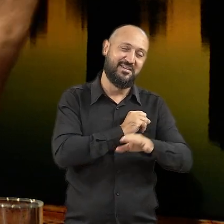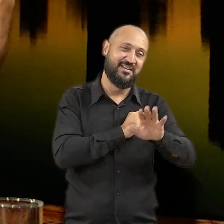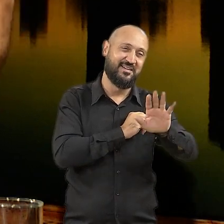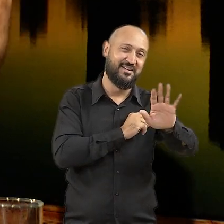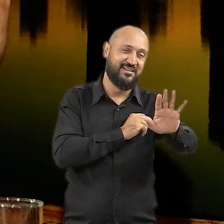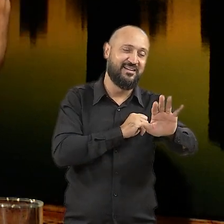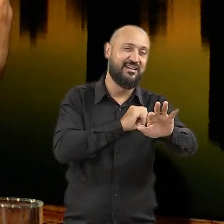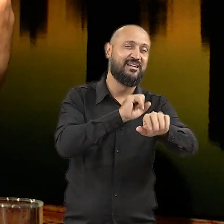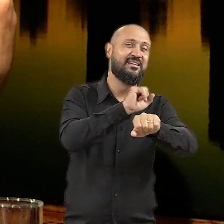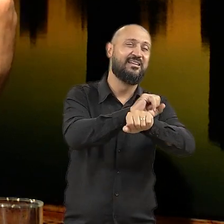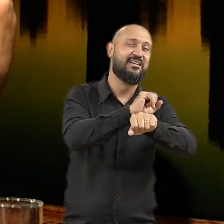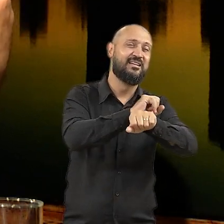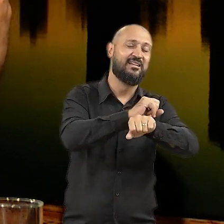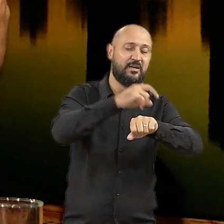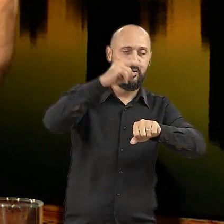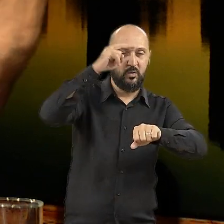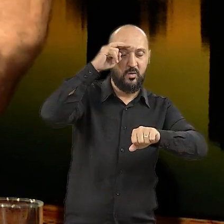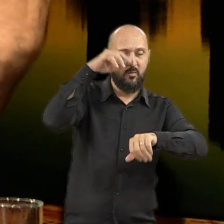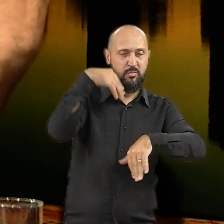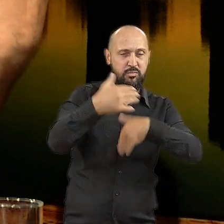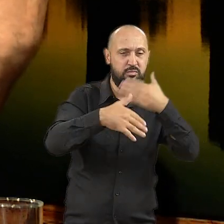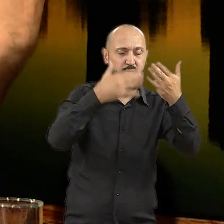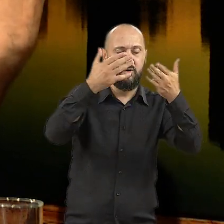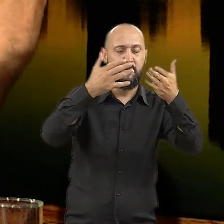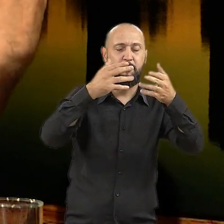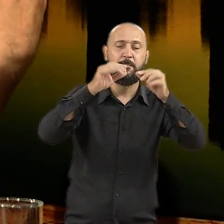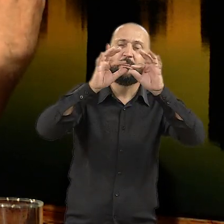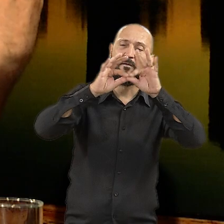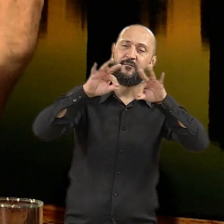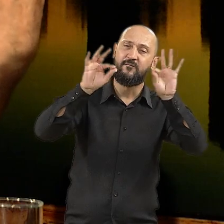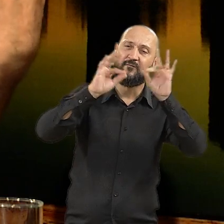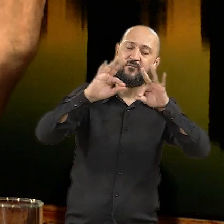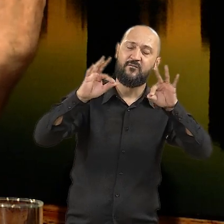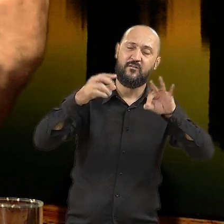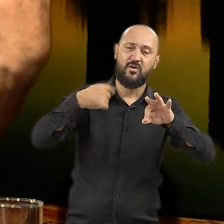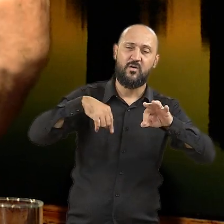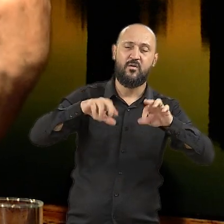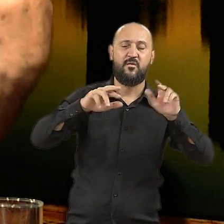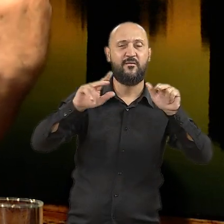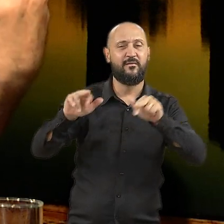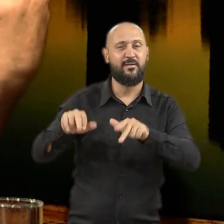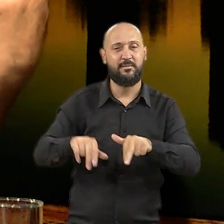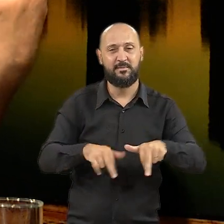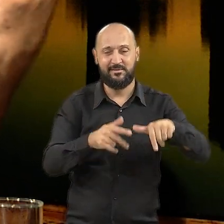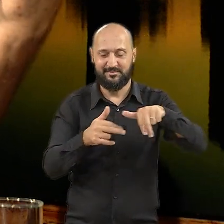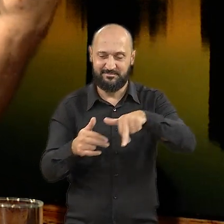espere no progresso do concreto, nasce o verso, vamos caminhar,